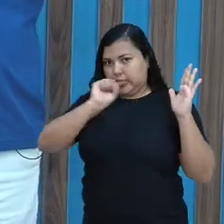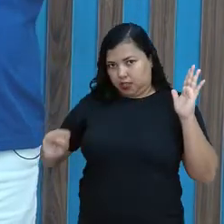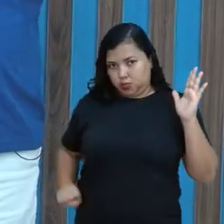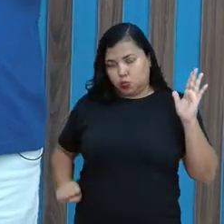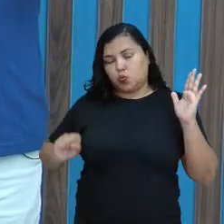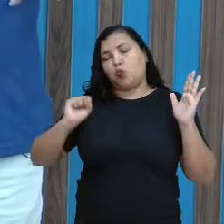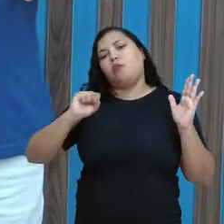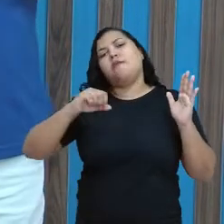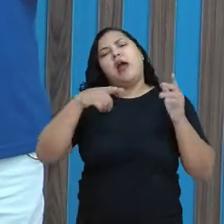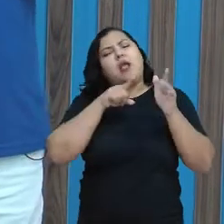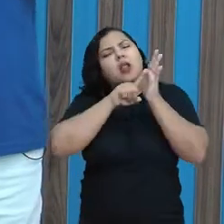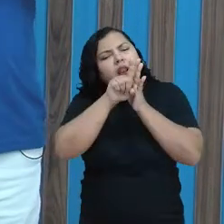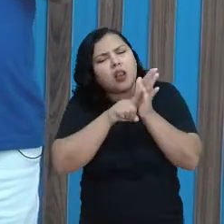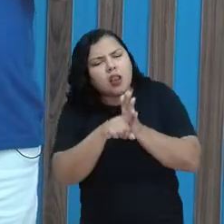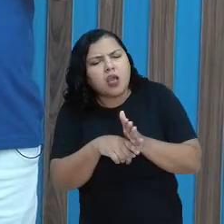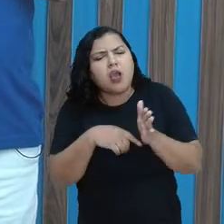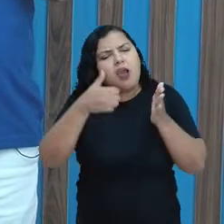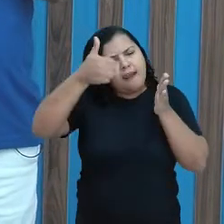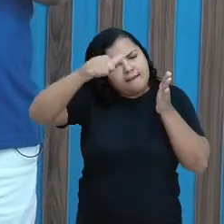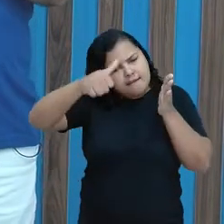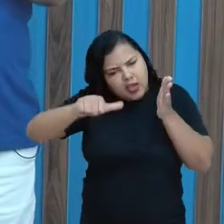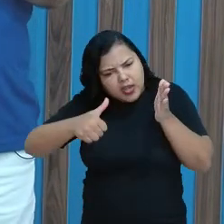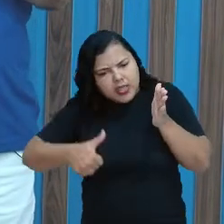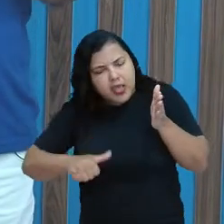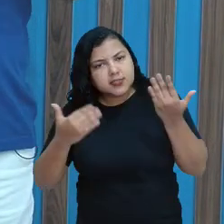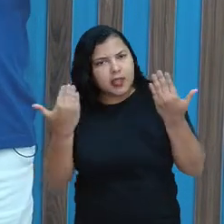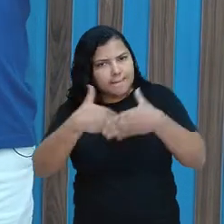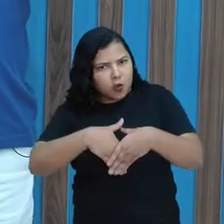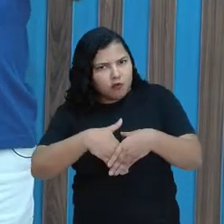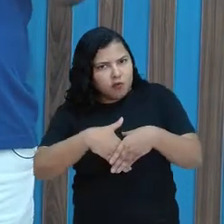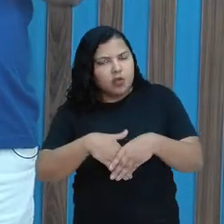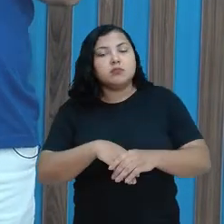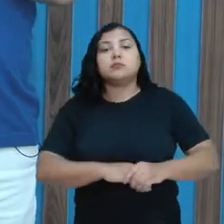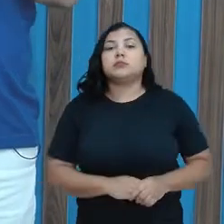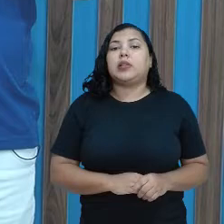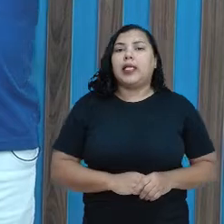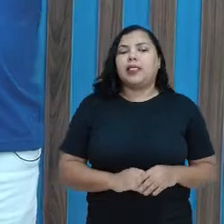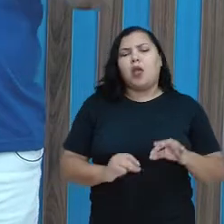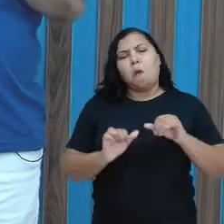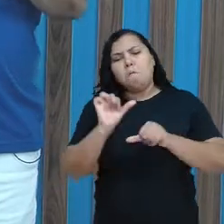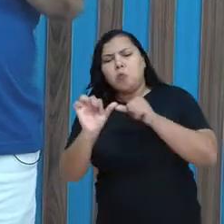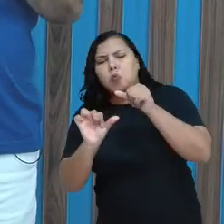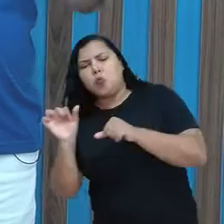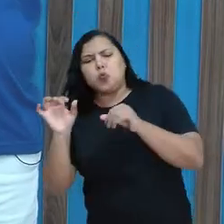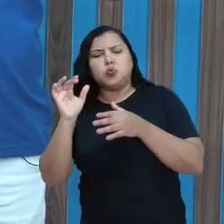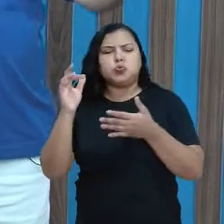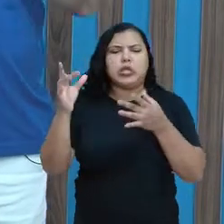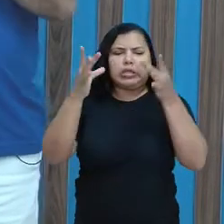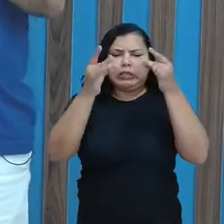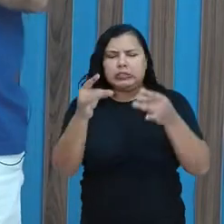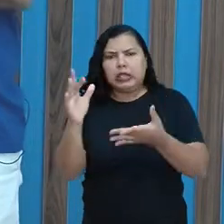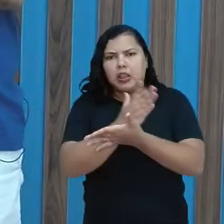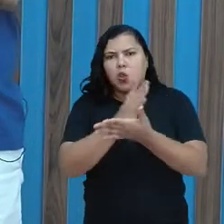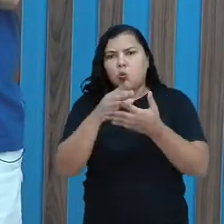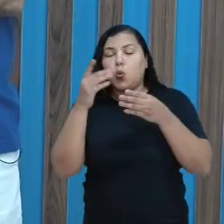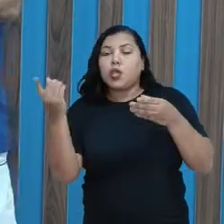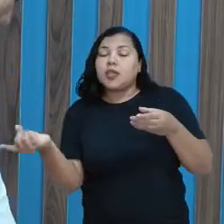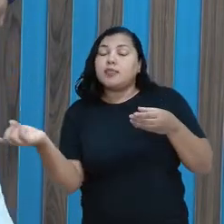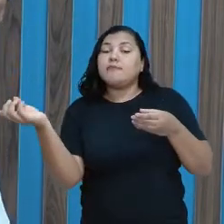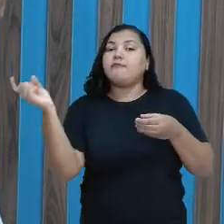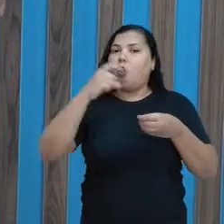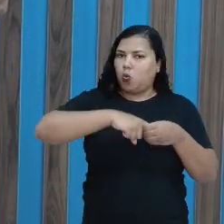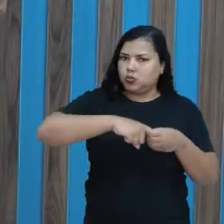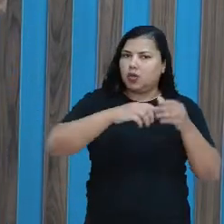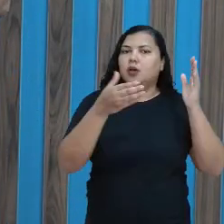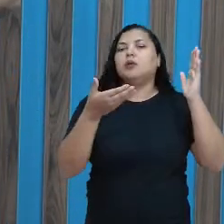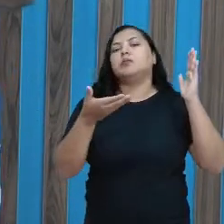vai analisar aquilo que foi ali aprovado, vai corrigir ou não alguma coisa e devolve para que ela seja